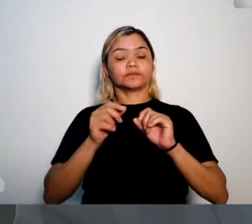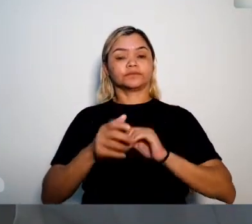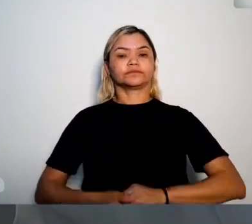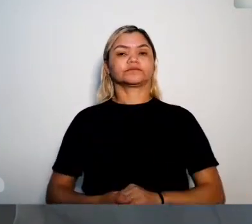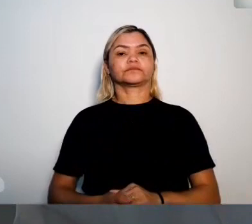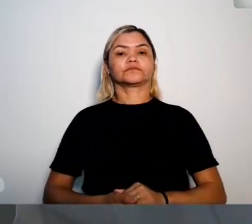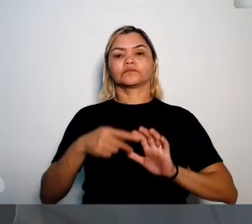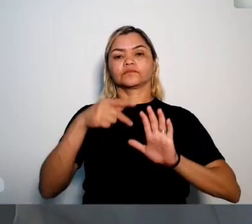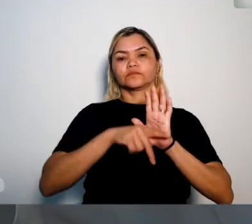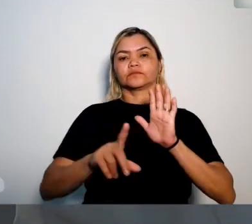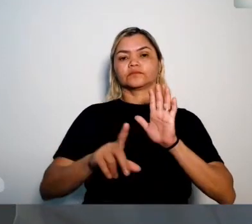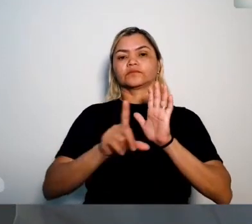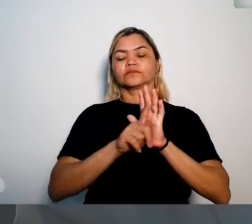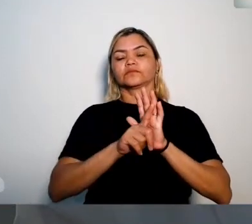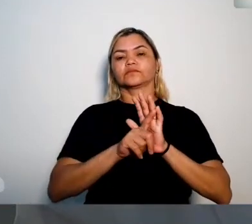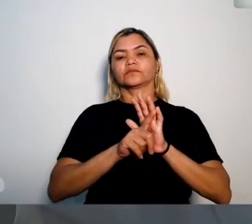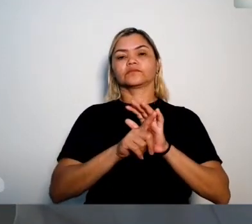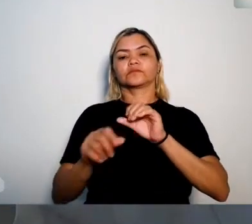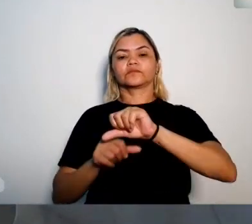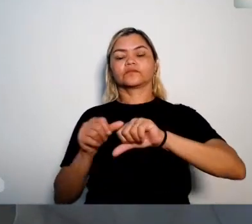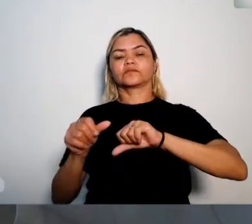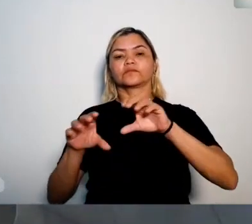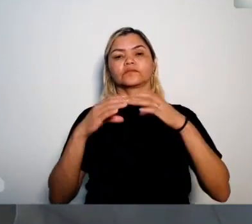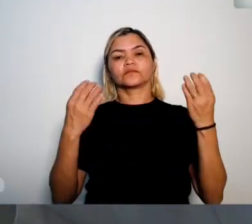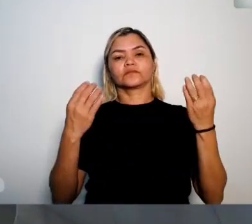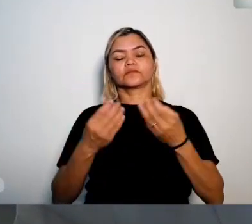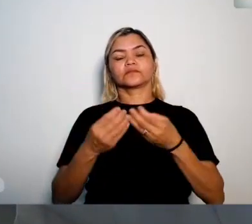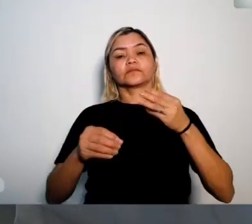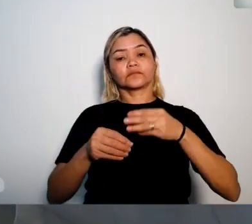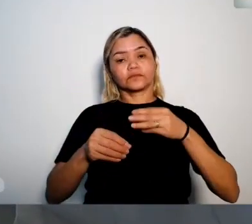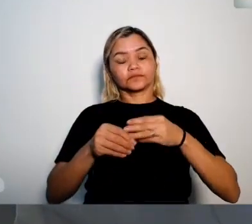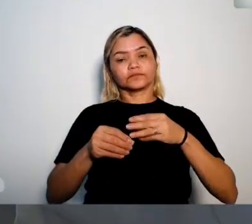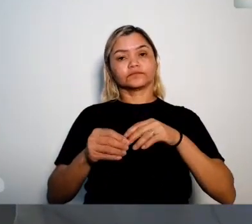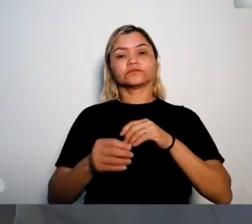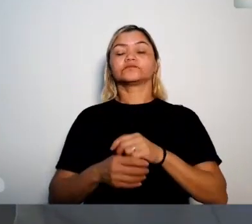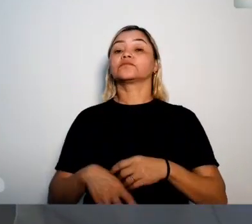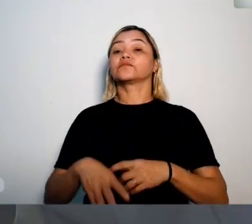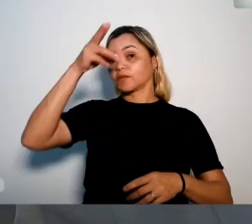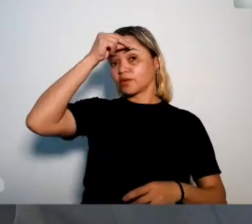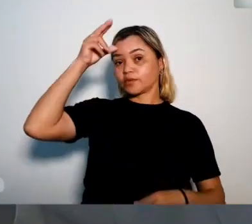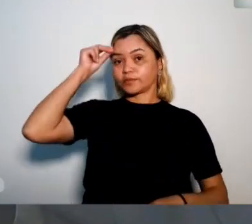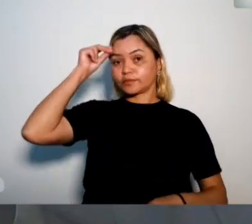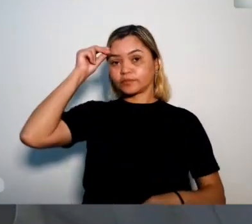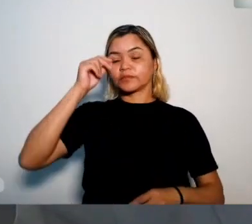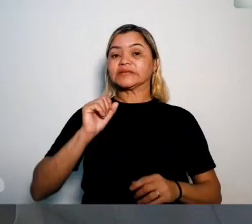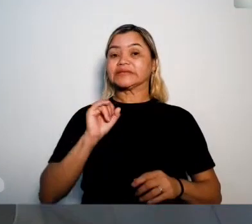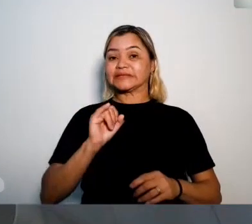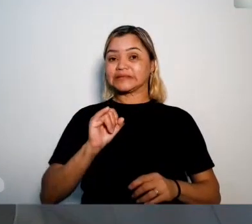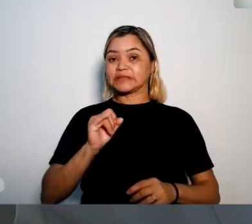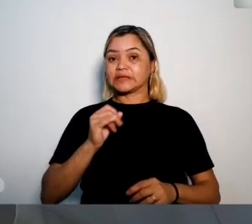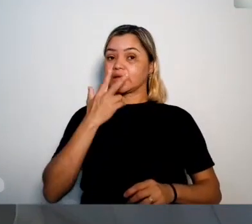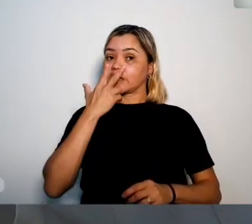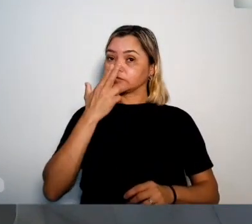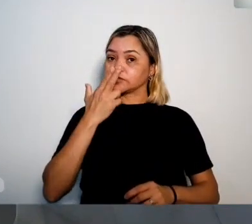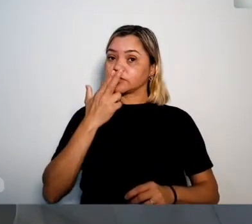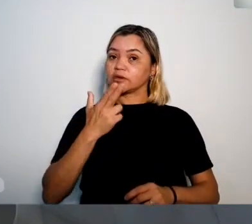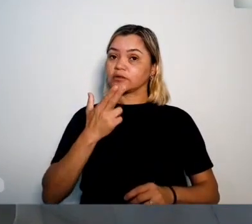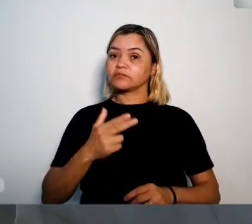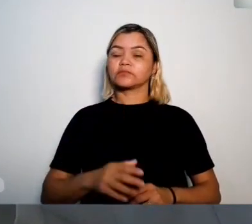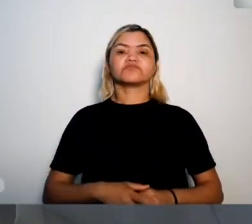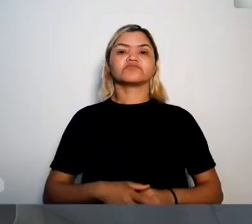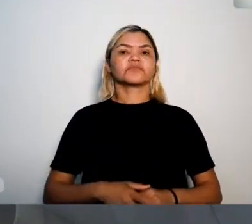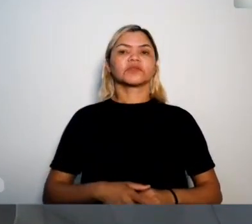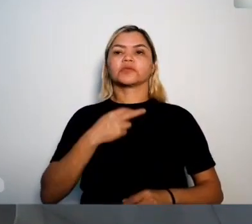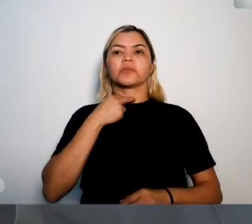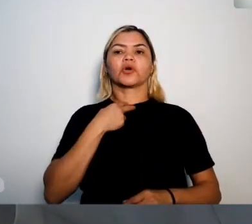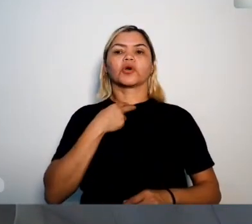ele passa pela Câmara Municipal e o prefeito, se ele achar que não tem condições de executar, ele veta